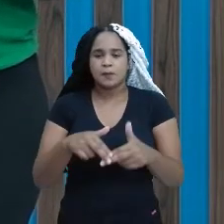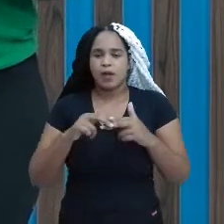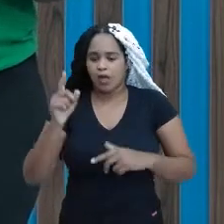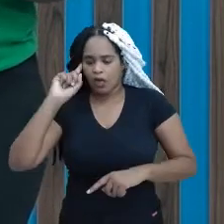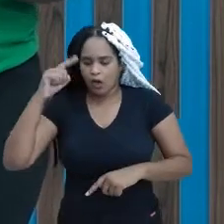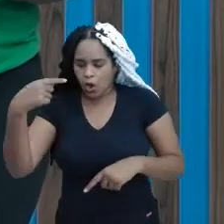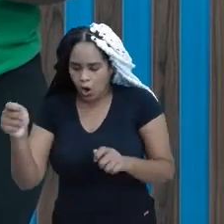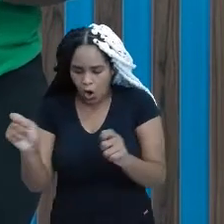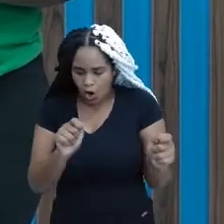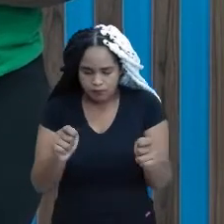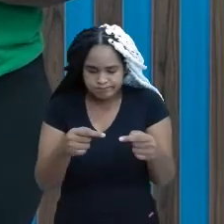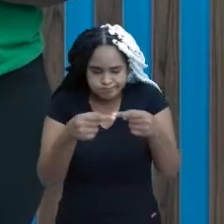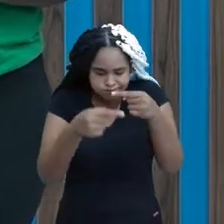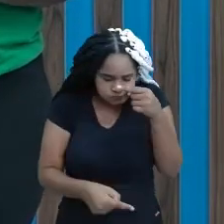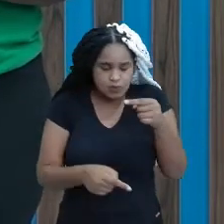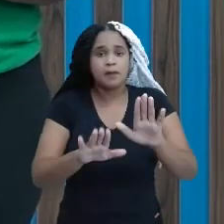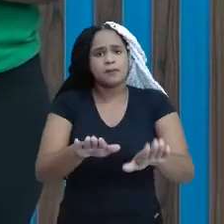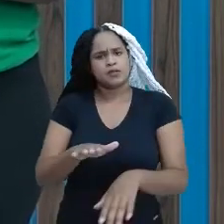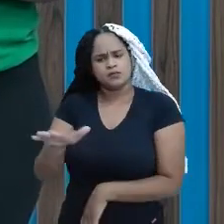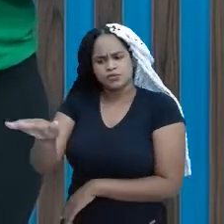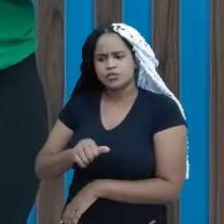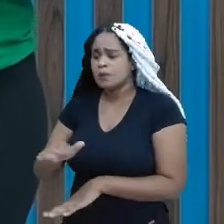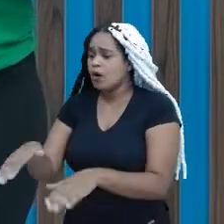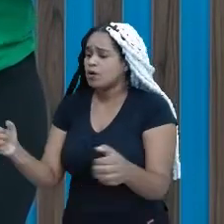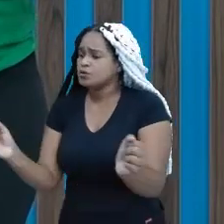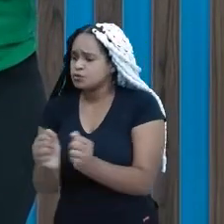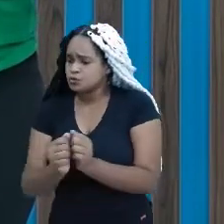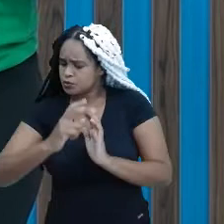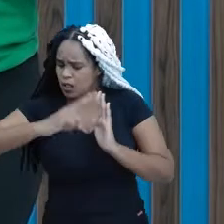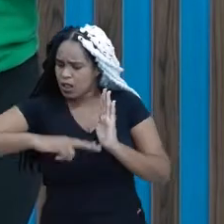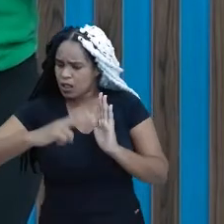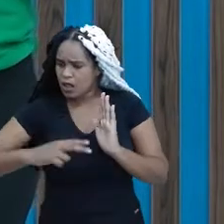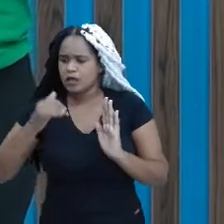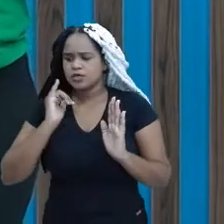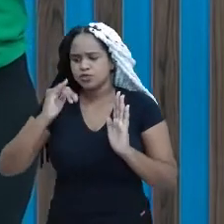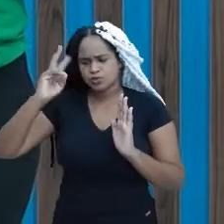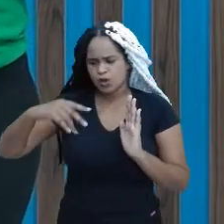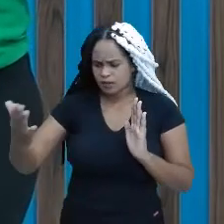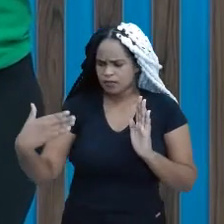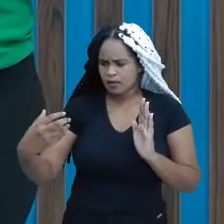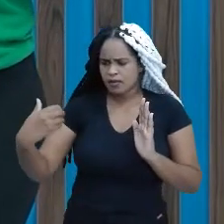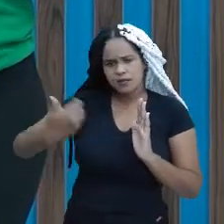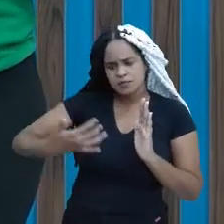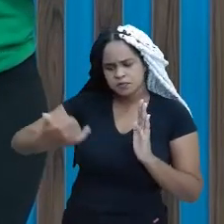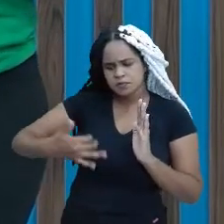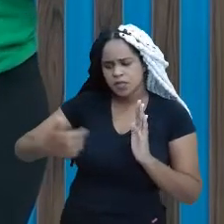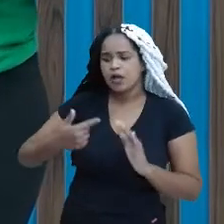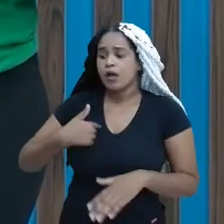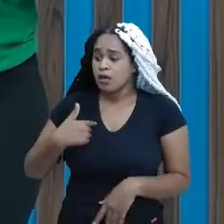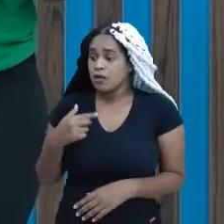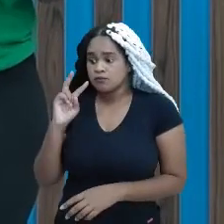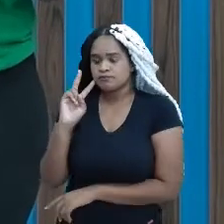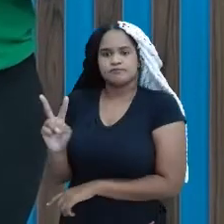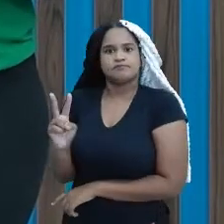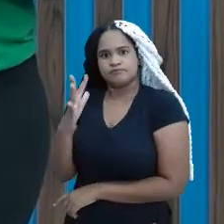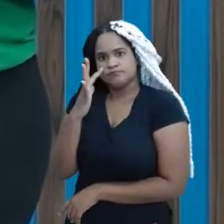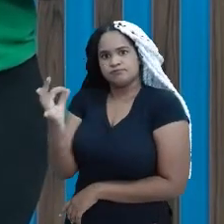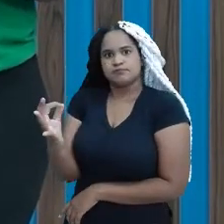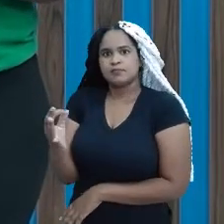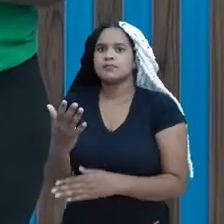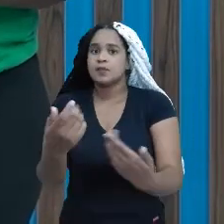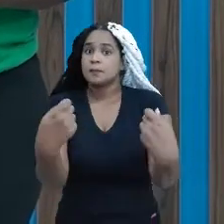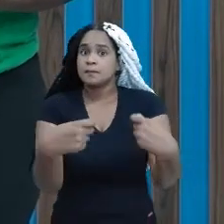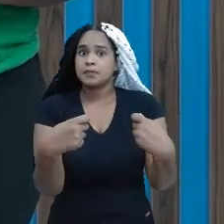rotina. Mas você chama ele, vamos fazer uma leitura? Conta para mim essa história que eu estou escutando. Eu estou escutando. Então,